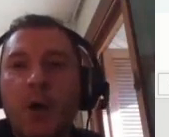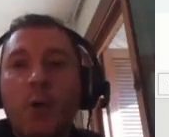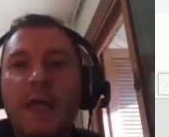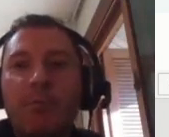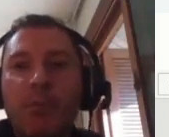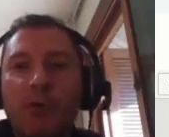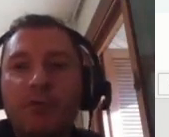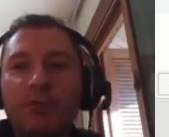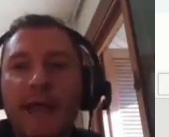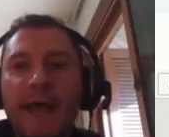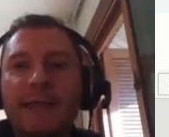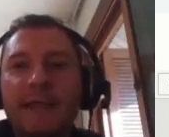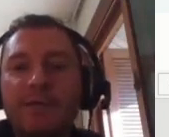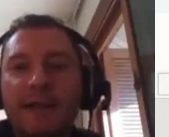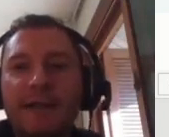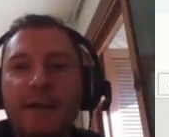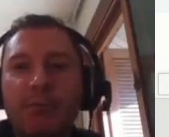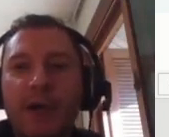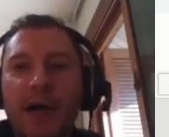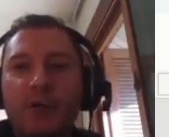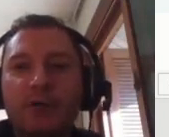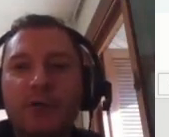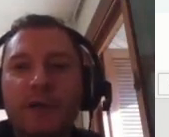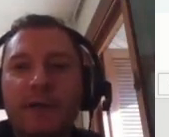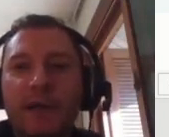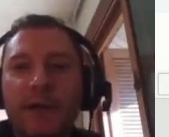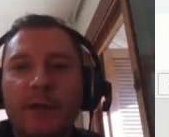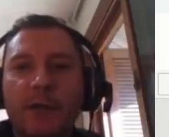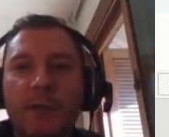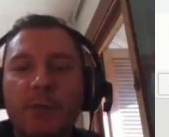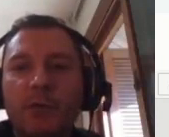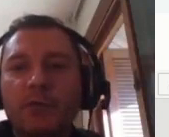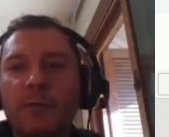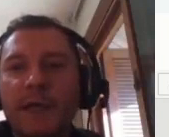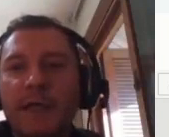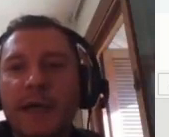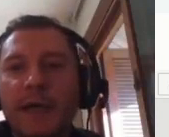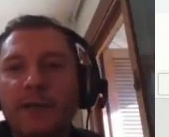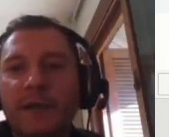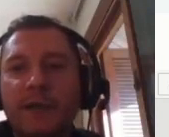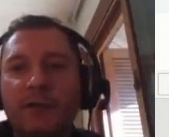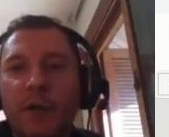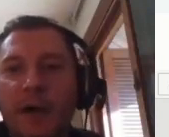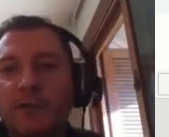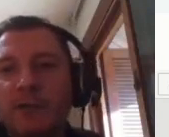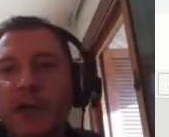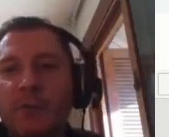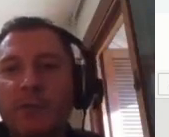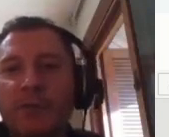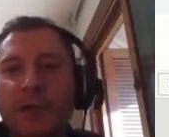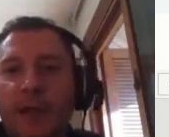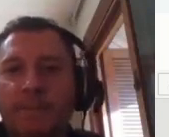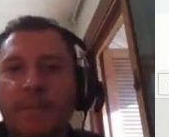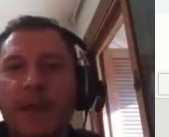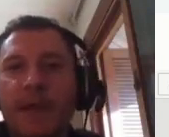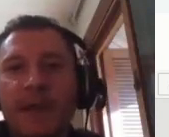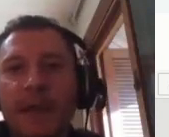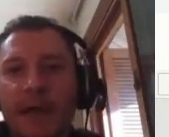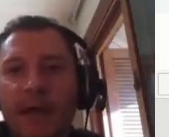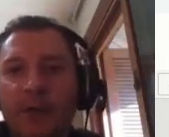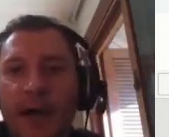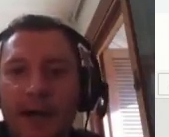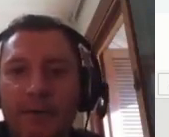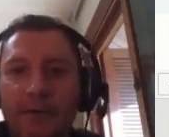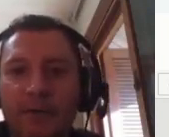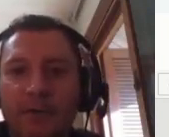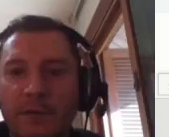Q ponto é a derivada temporal do φ. Lembra que o Q ponto em mecânica clássica é transformado no campo φ, né? E, claro,